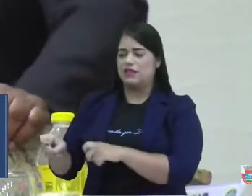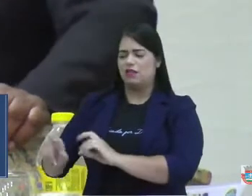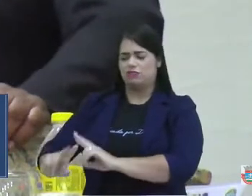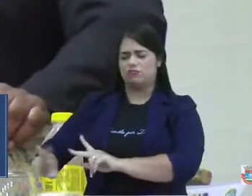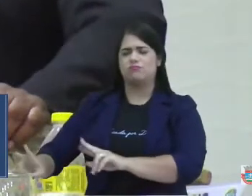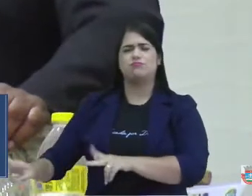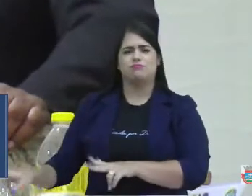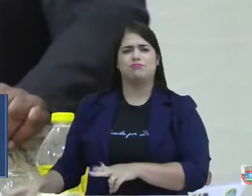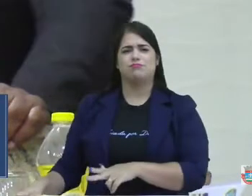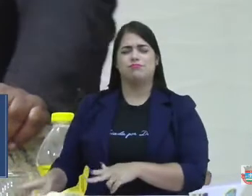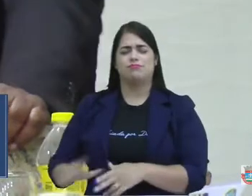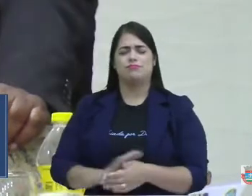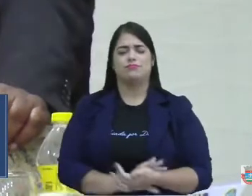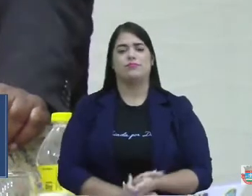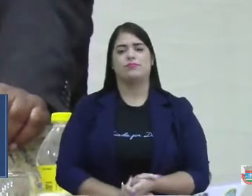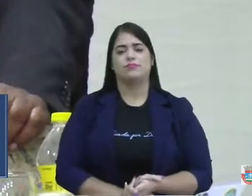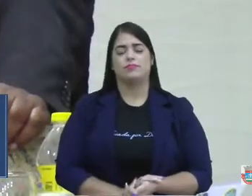região,